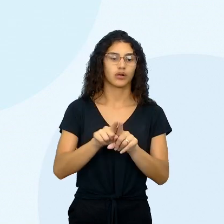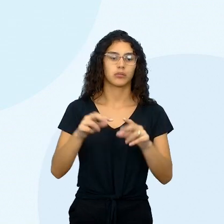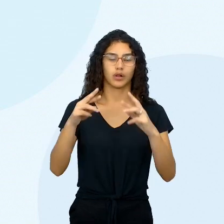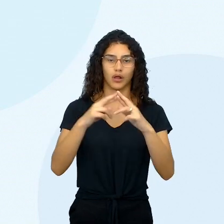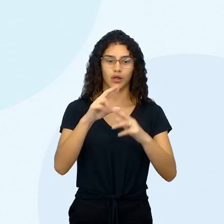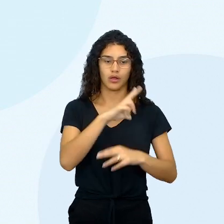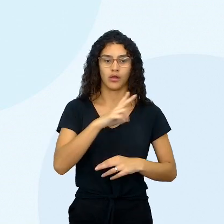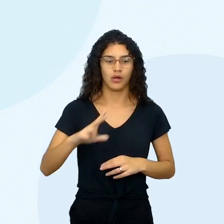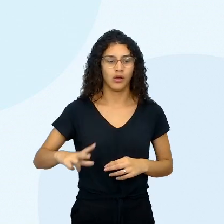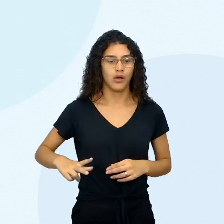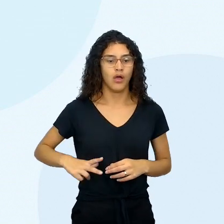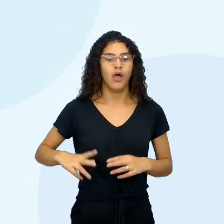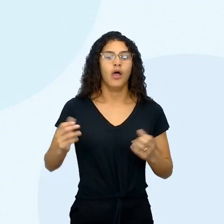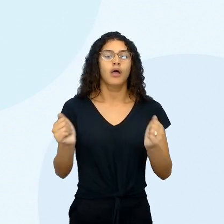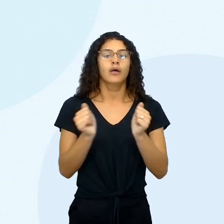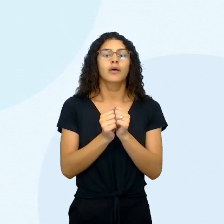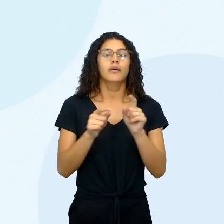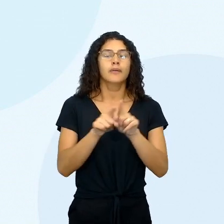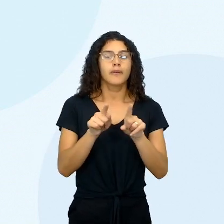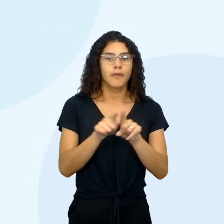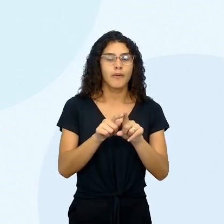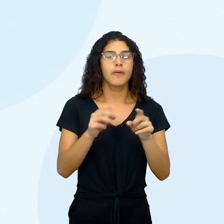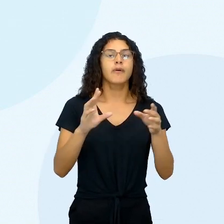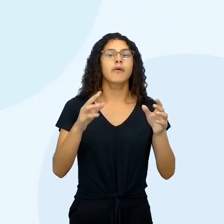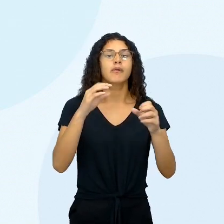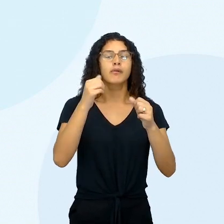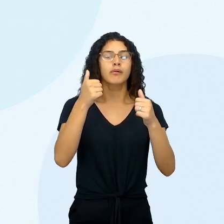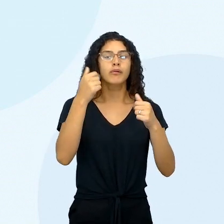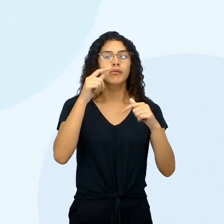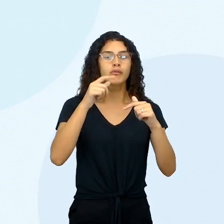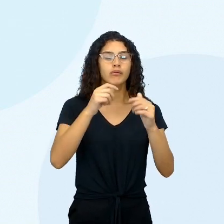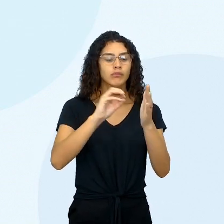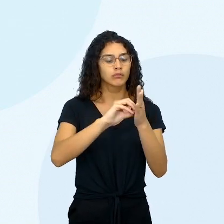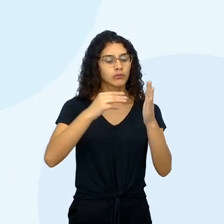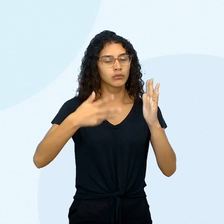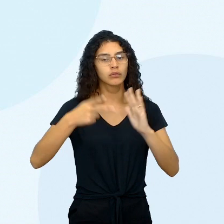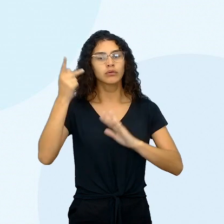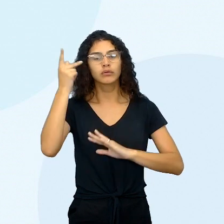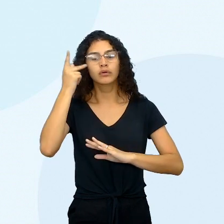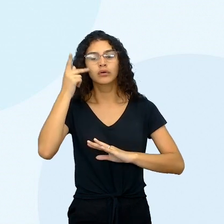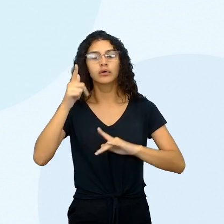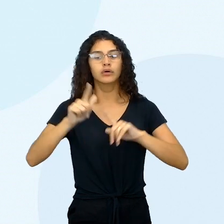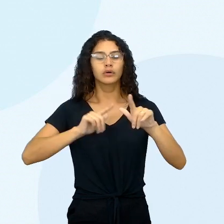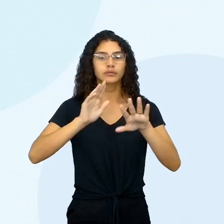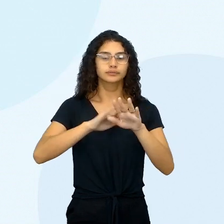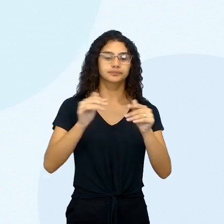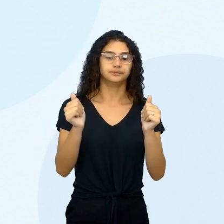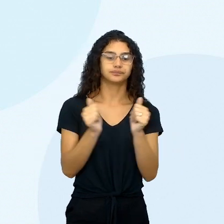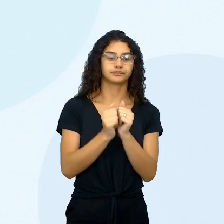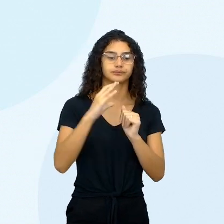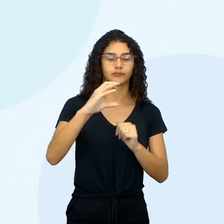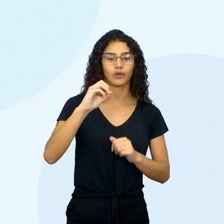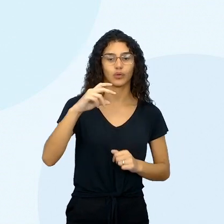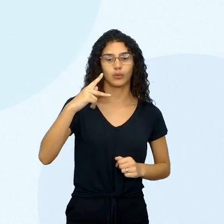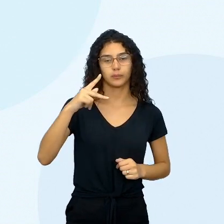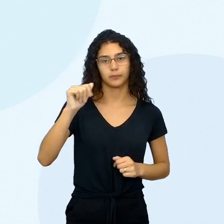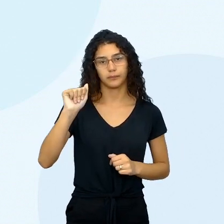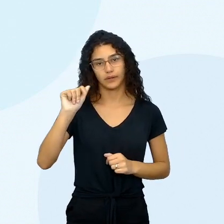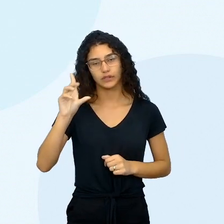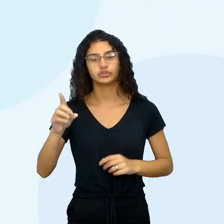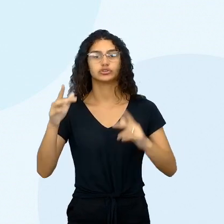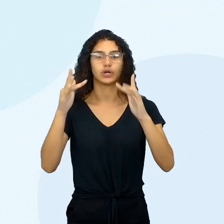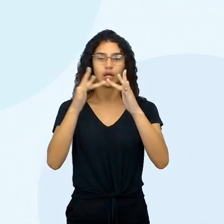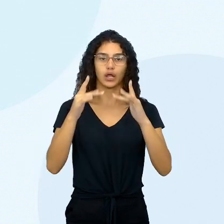pública, em consonância sempre com o currículo paulista. A gente sempre está trabalhando em conjunto com a COPED para tentar alinhar com